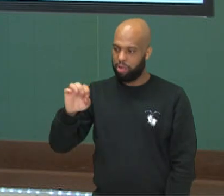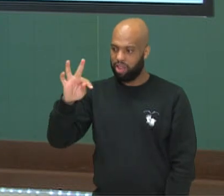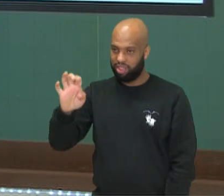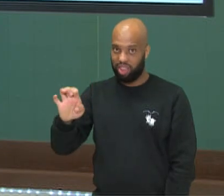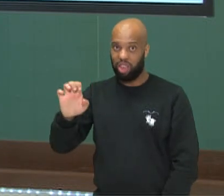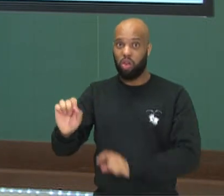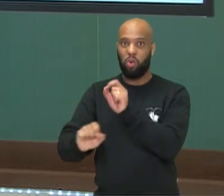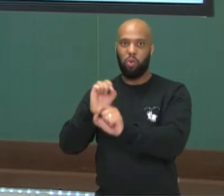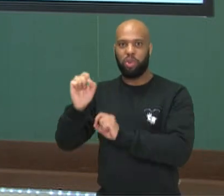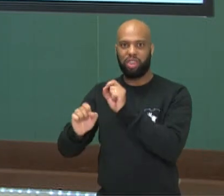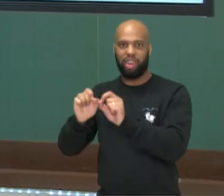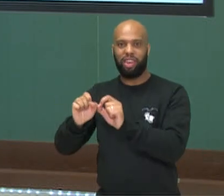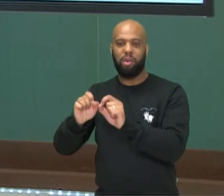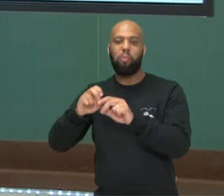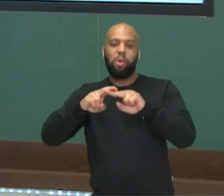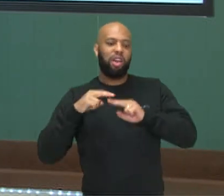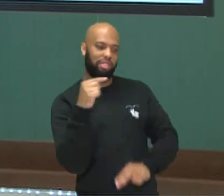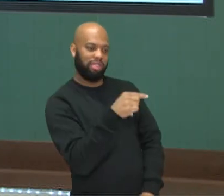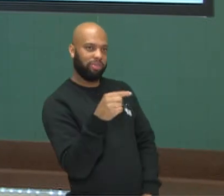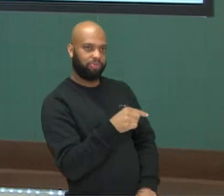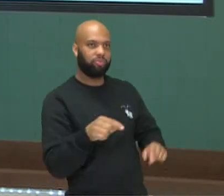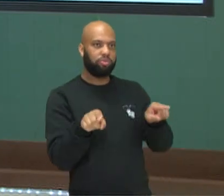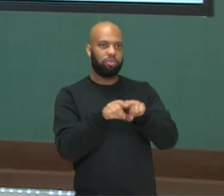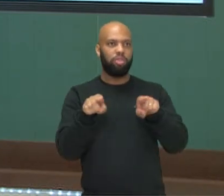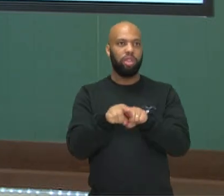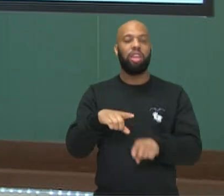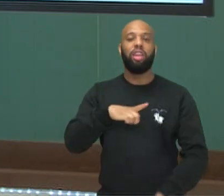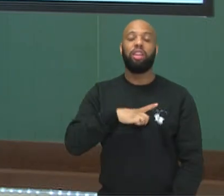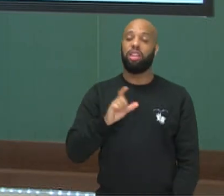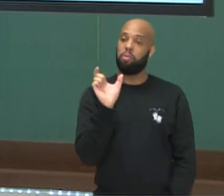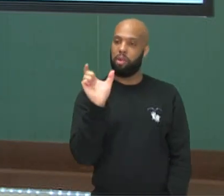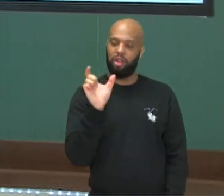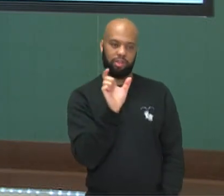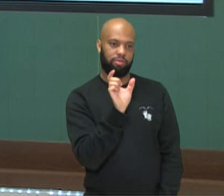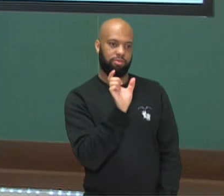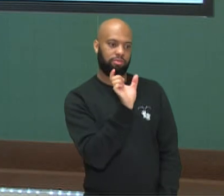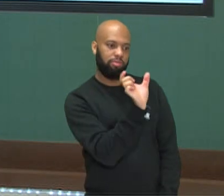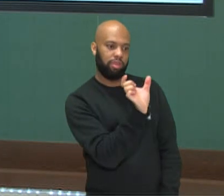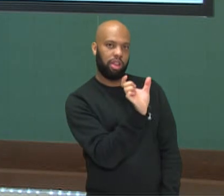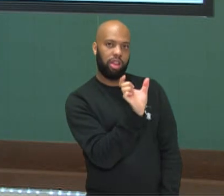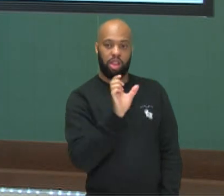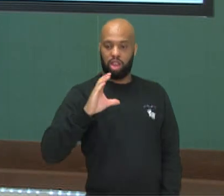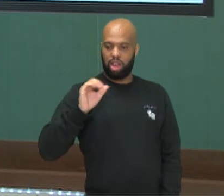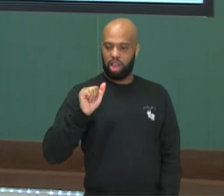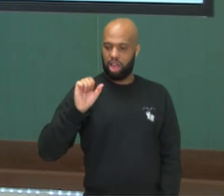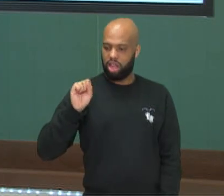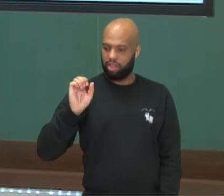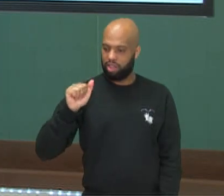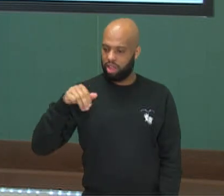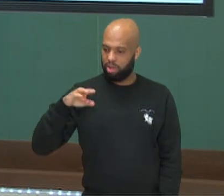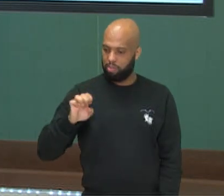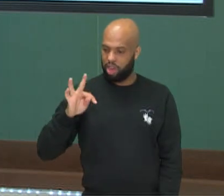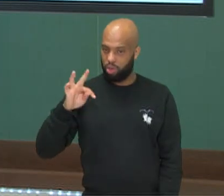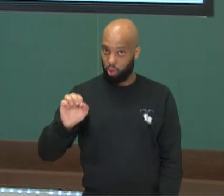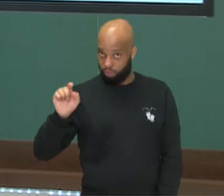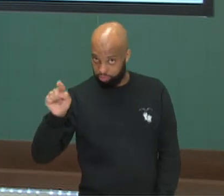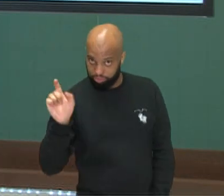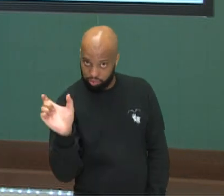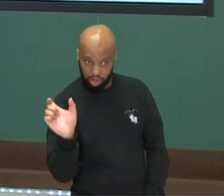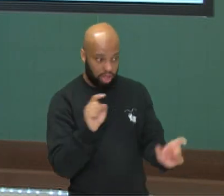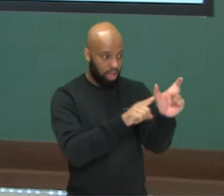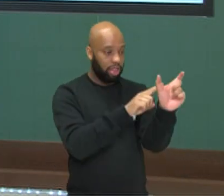casamento aqui vem da palavra casar. Casamento, portanto, também é uma palavra